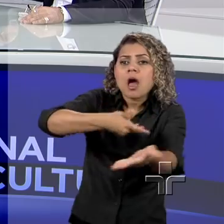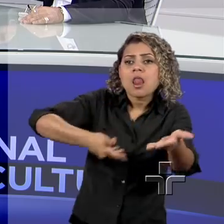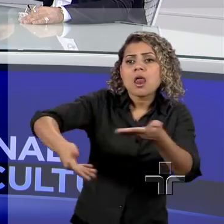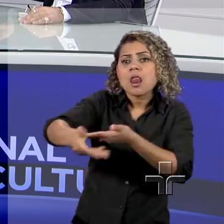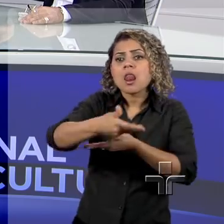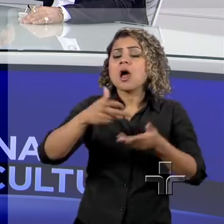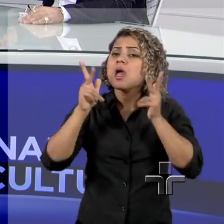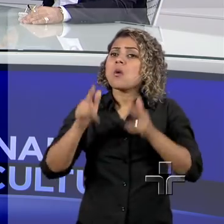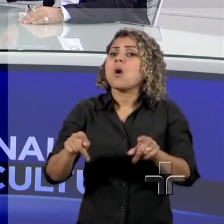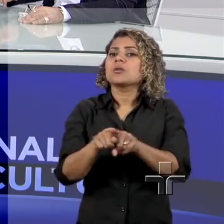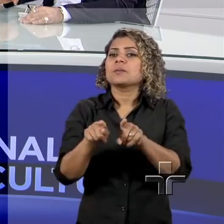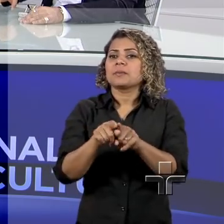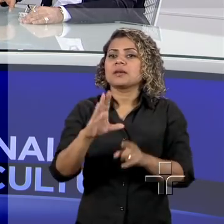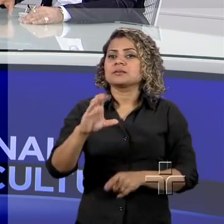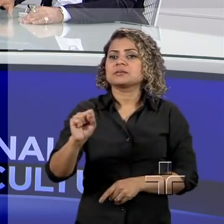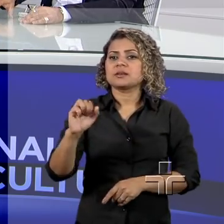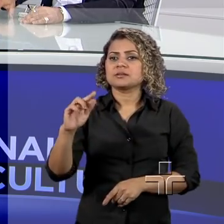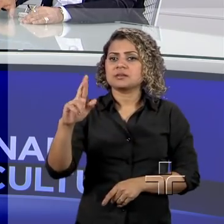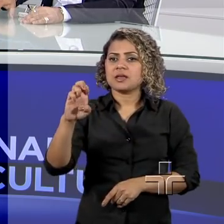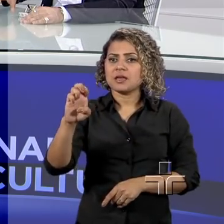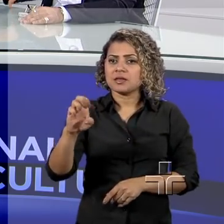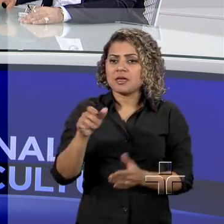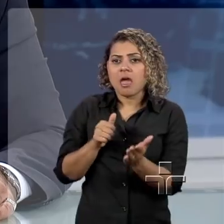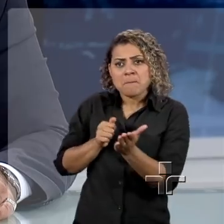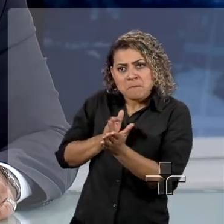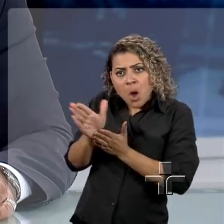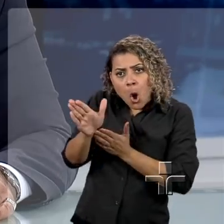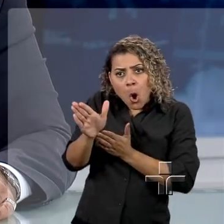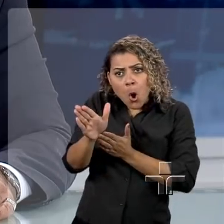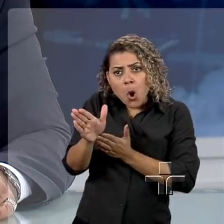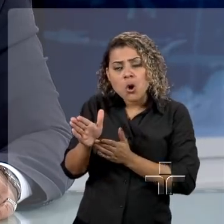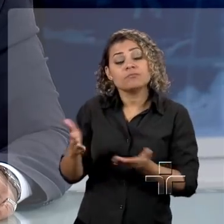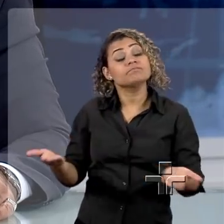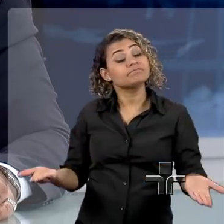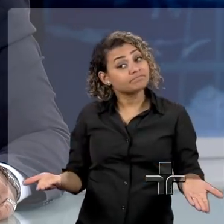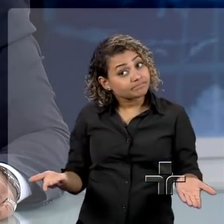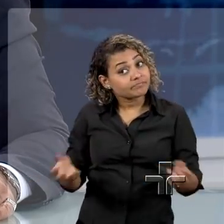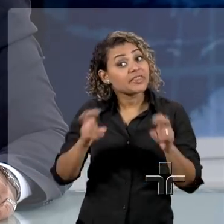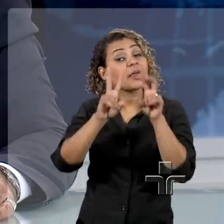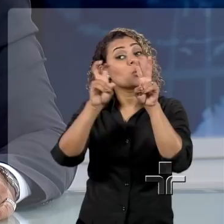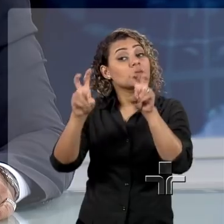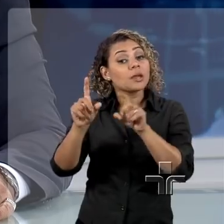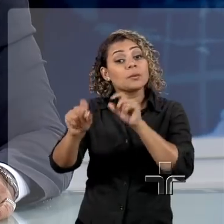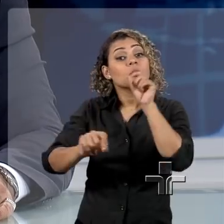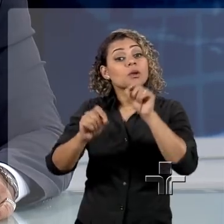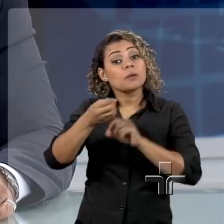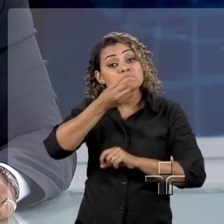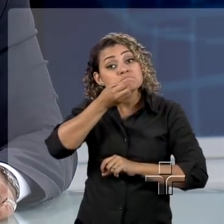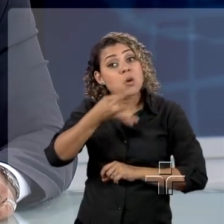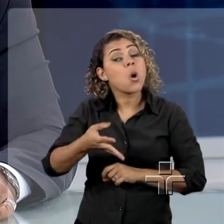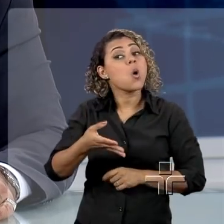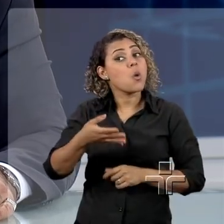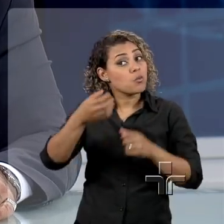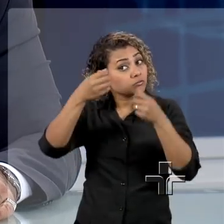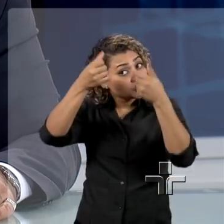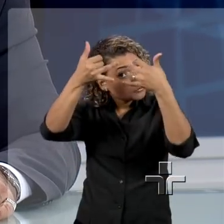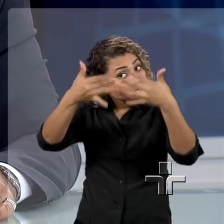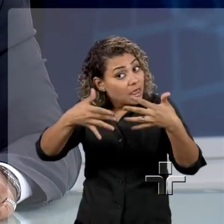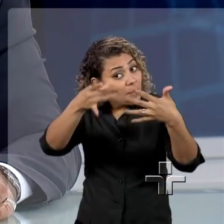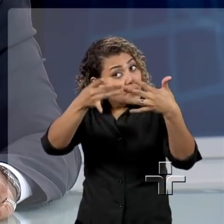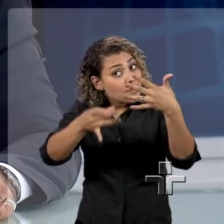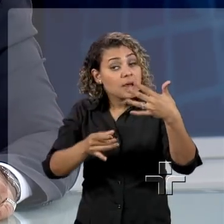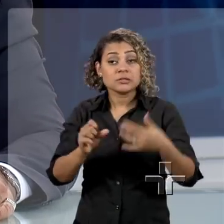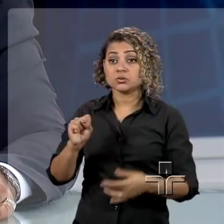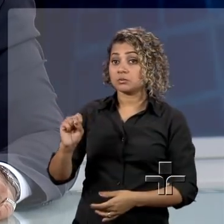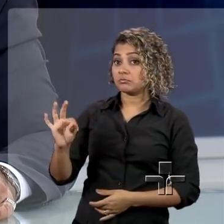Battisti, a questão da extradição de Cesare Battisti, é uma questão que é sempre bom lembrar. O Supremo